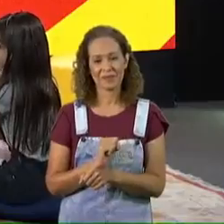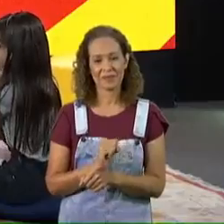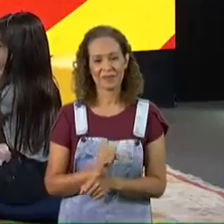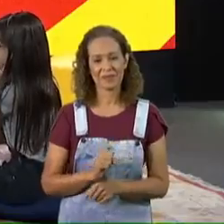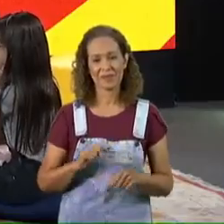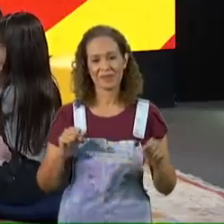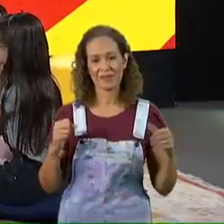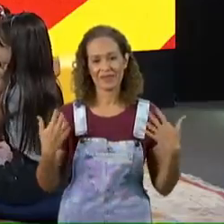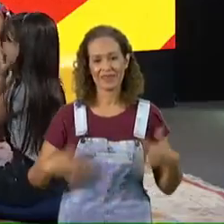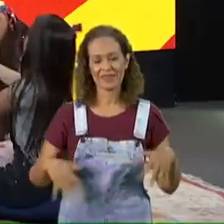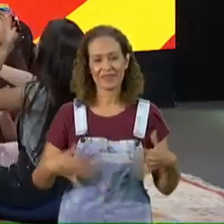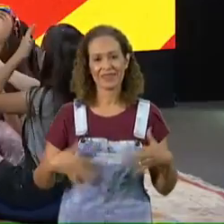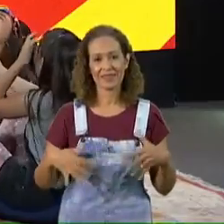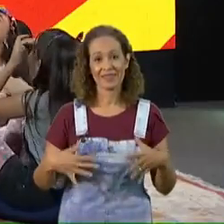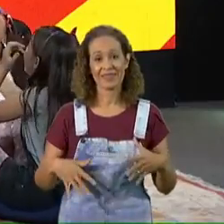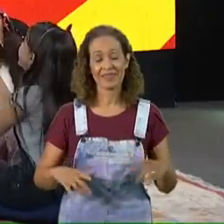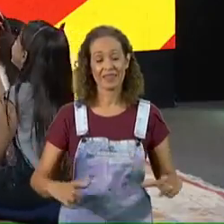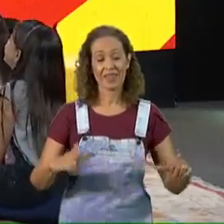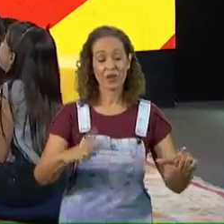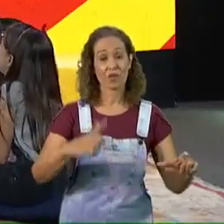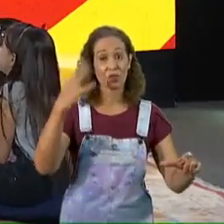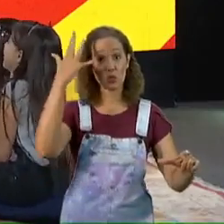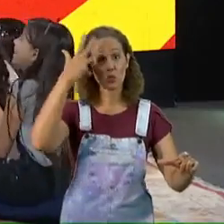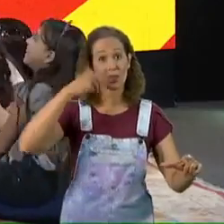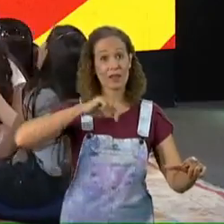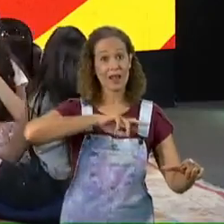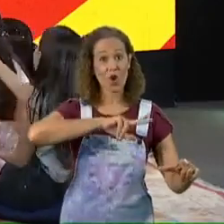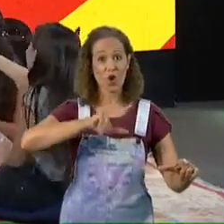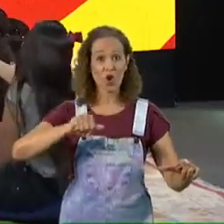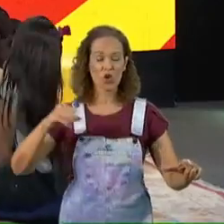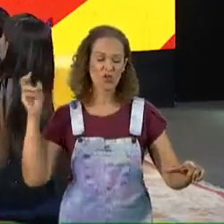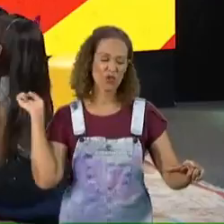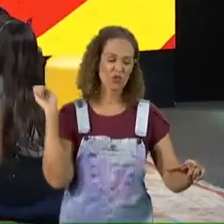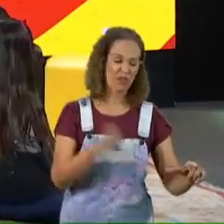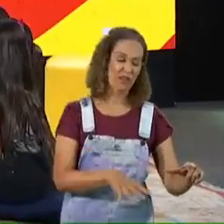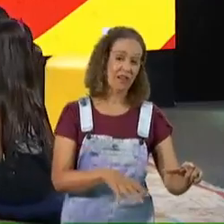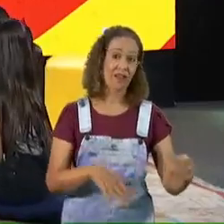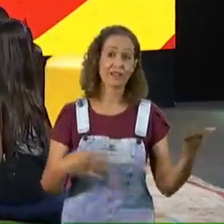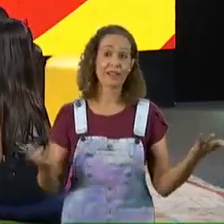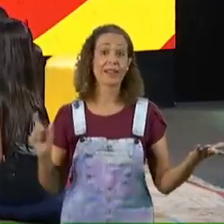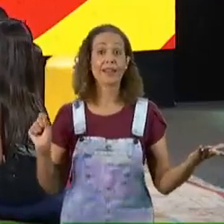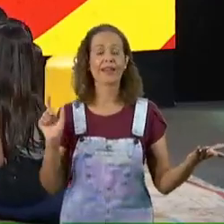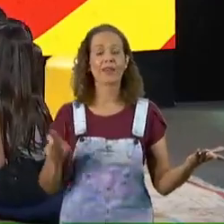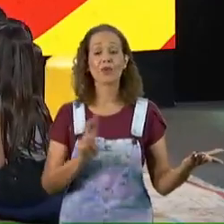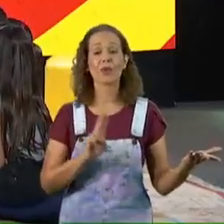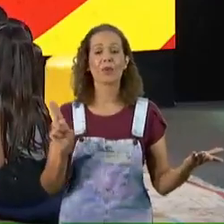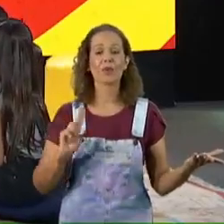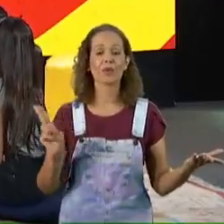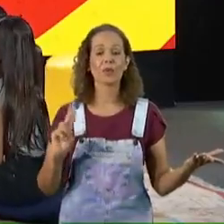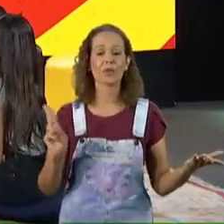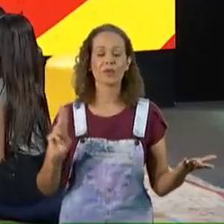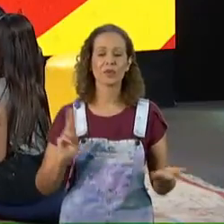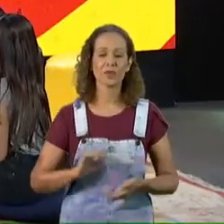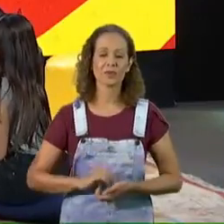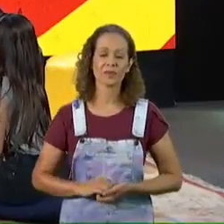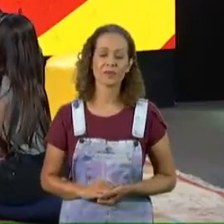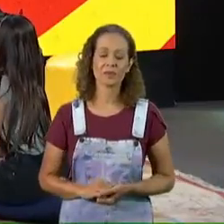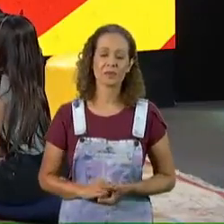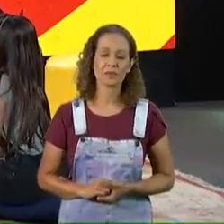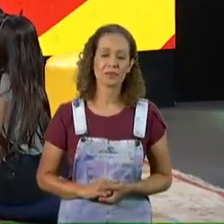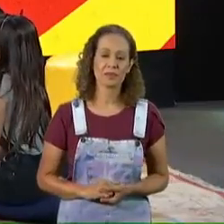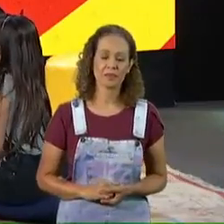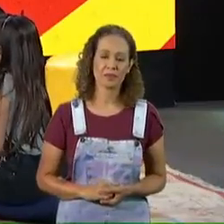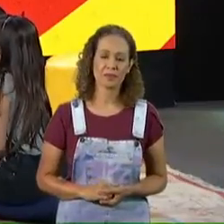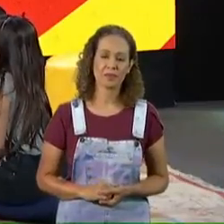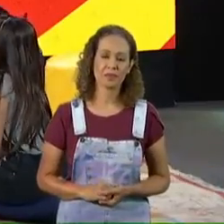Caiu na cova dos leões. Vocês vão pagar dois mico. Pode falar a letra inicial, eu não lembro, gente. Eu tô